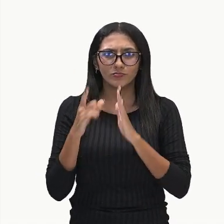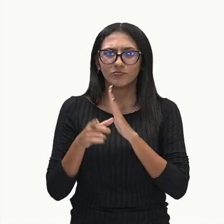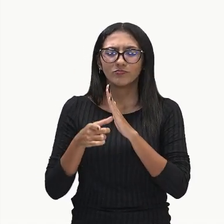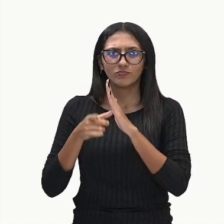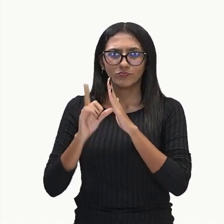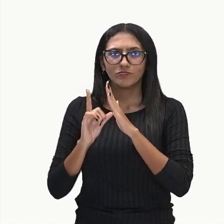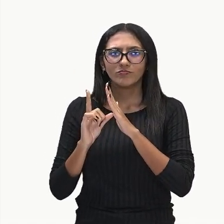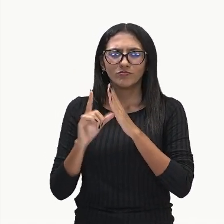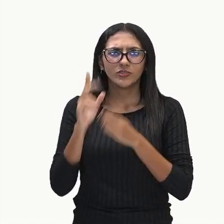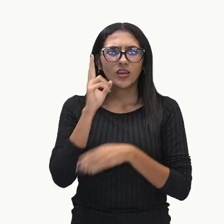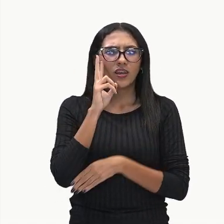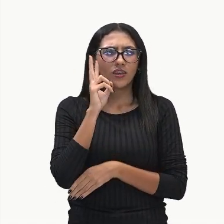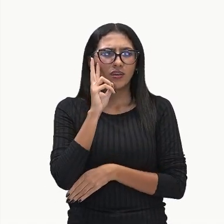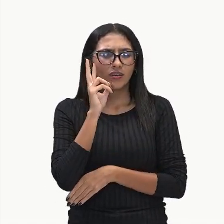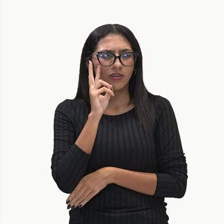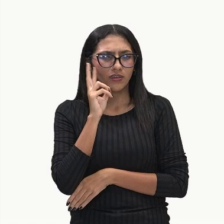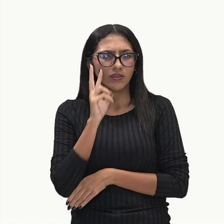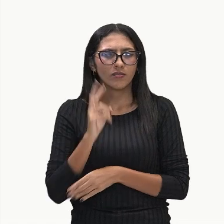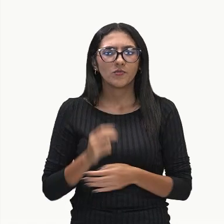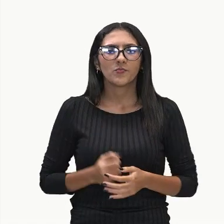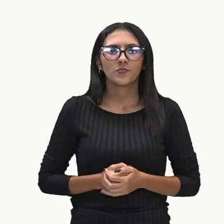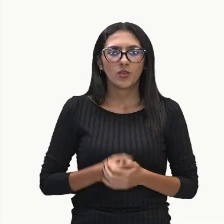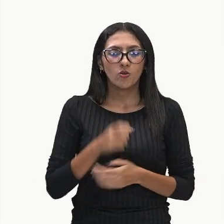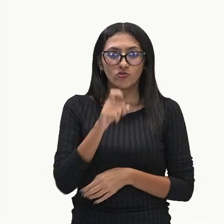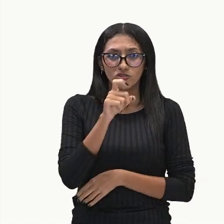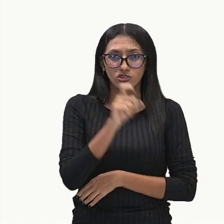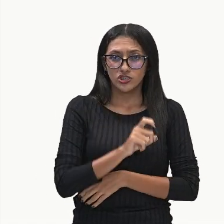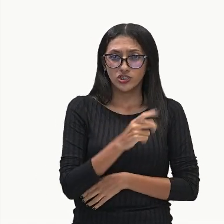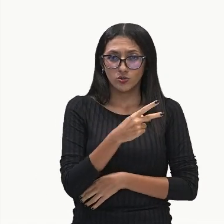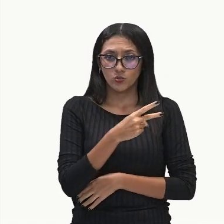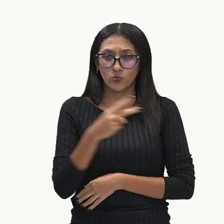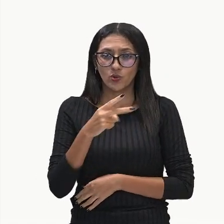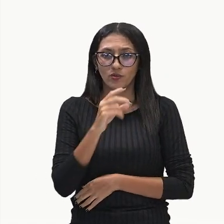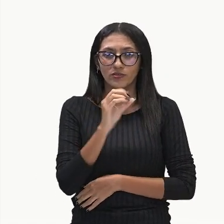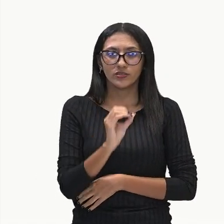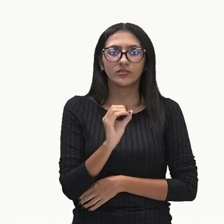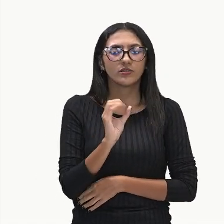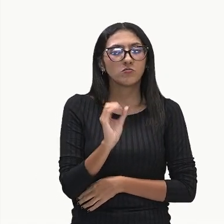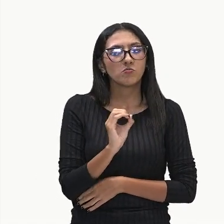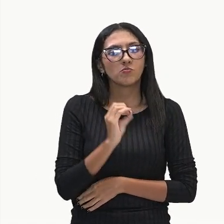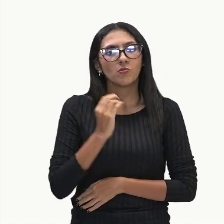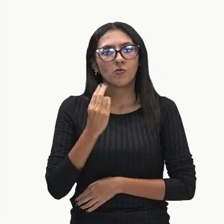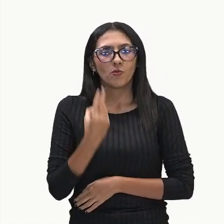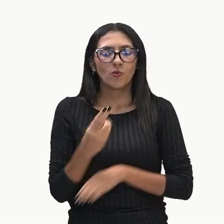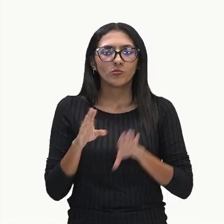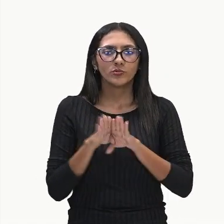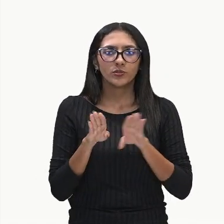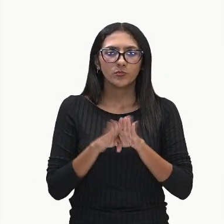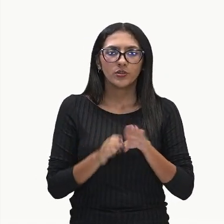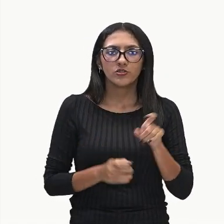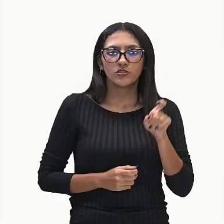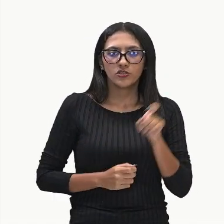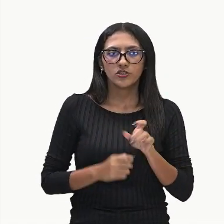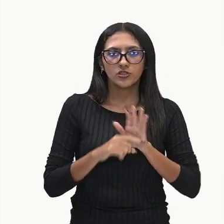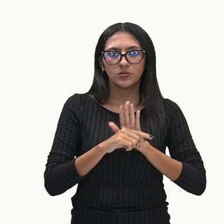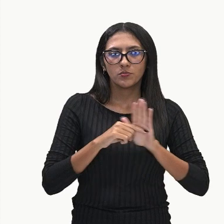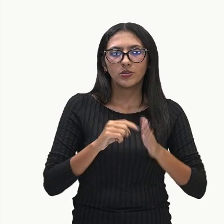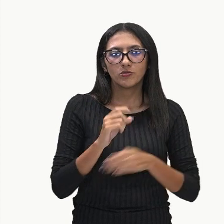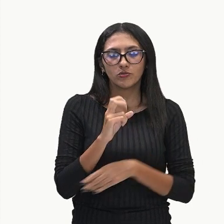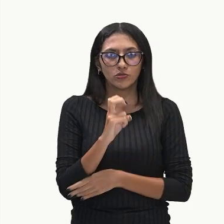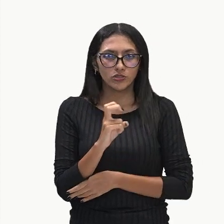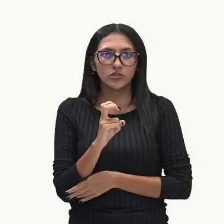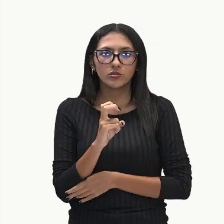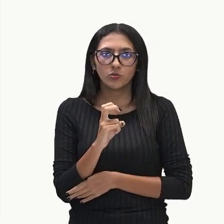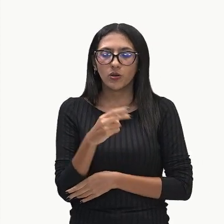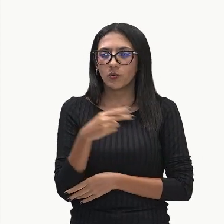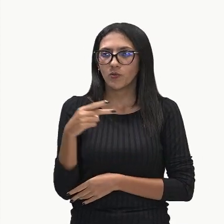hipóteses. Lembra que o x era igual a 0 ou então o x menos 5 era